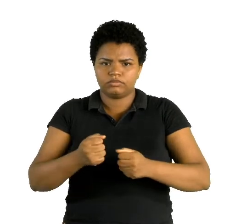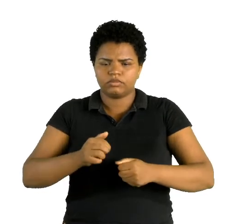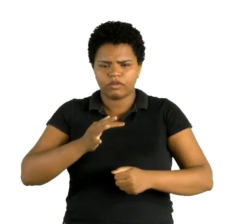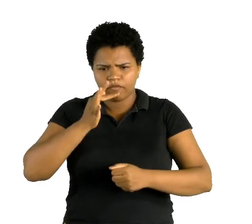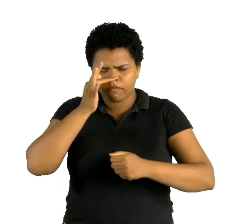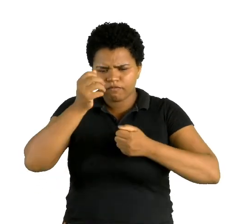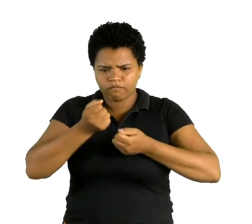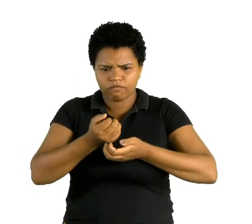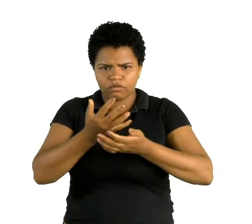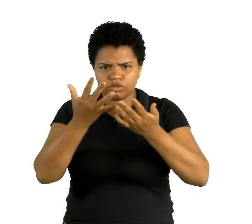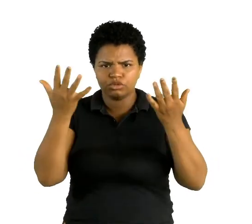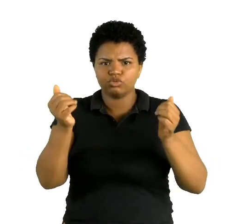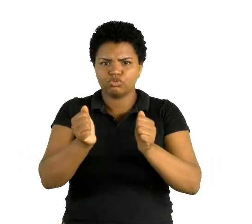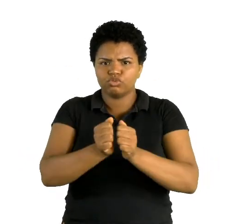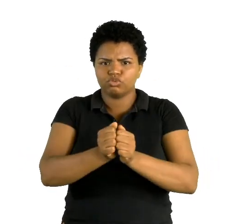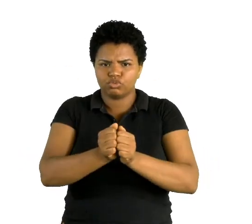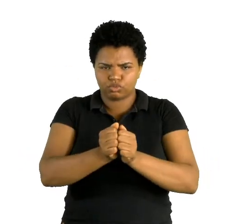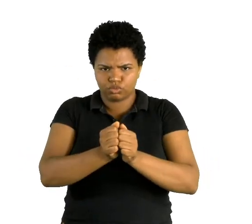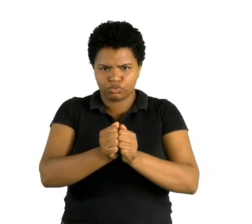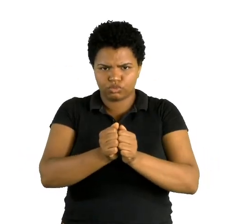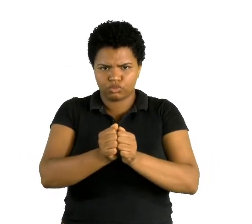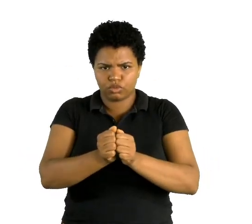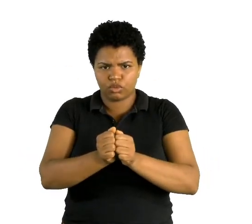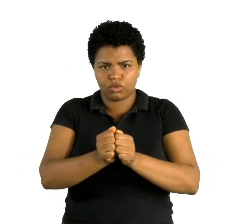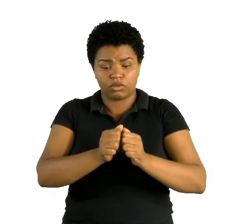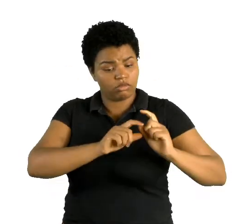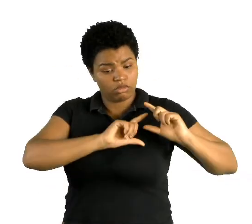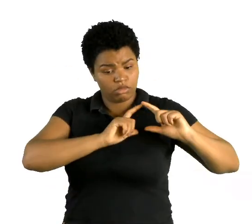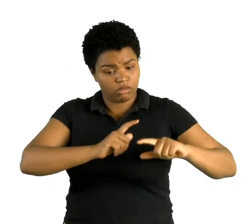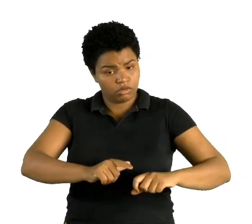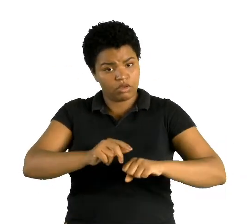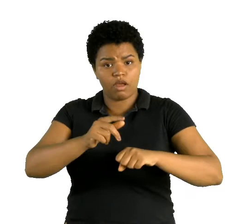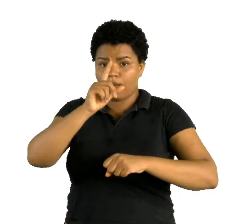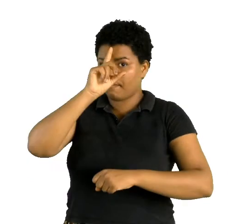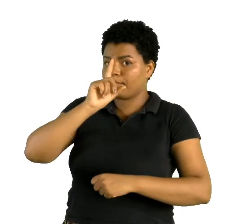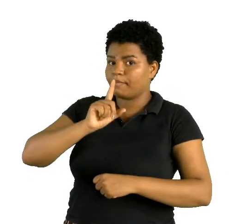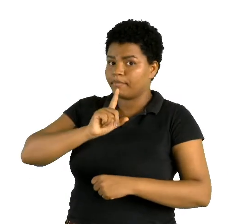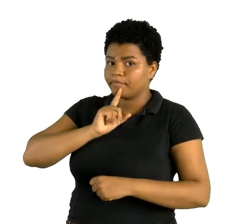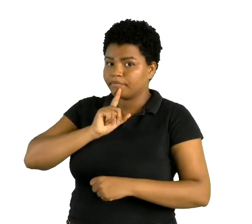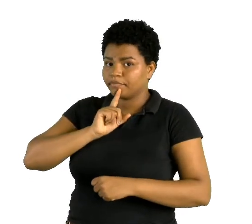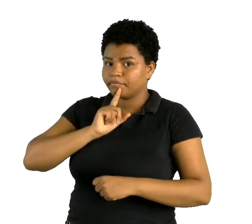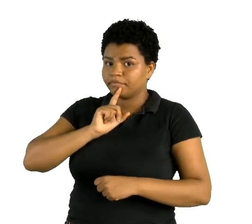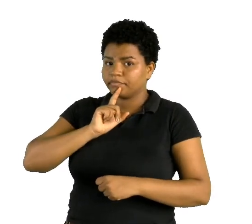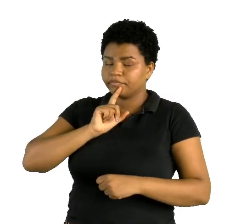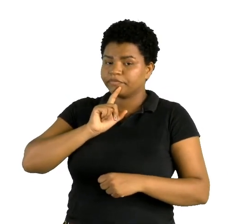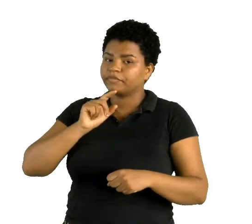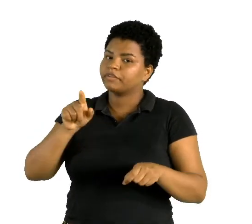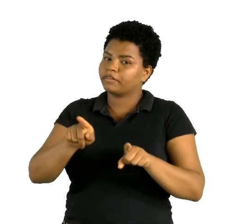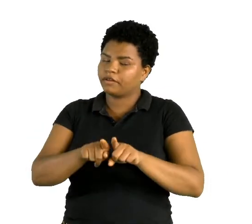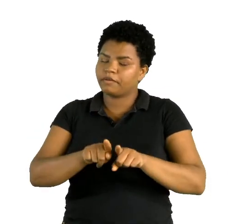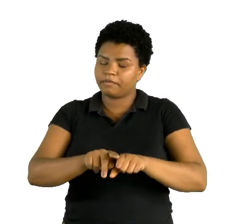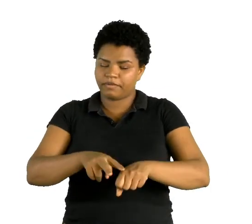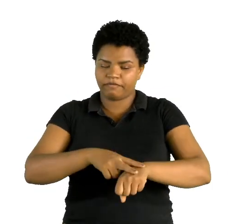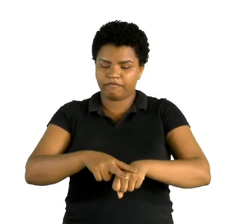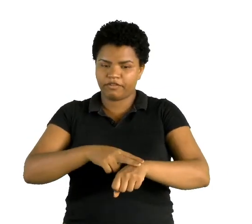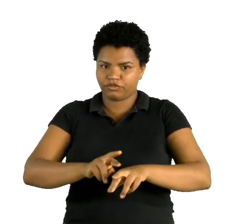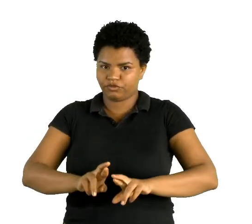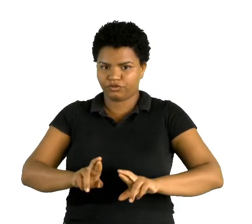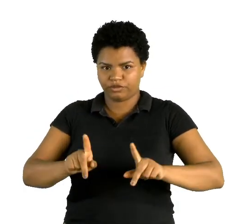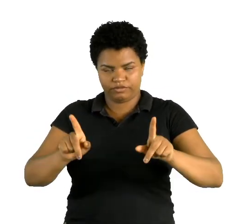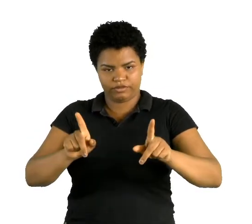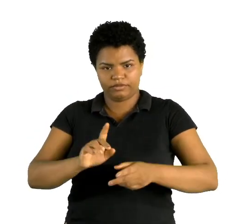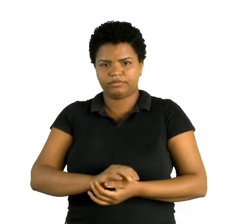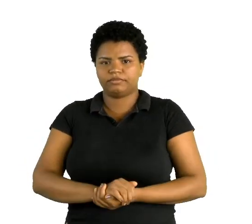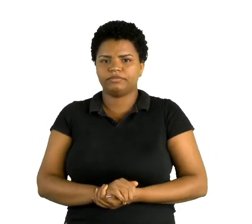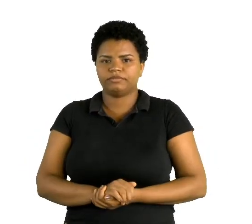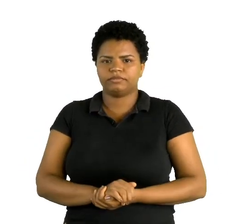floresceram juntos, dos tradicionais amarelos aos exóticos verdes. Então, a